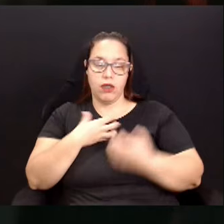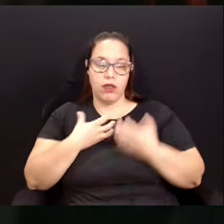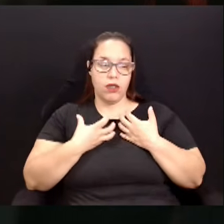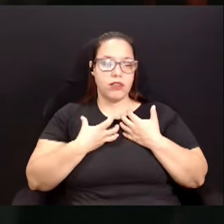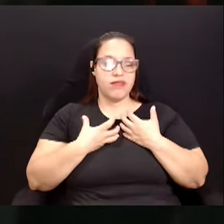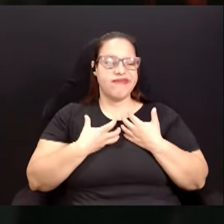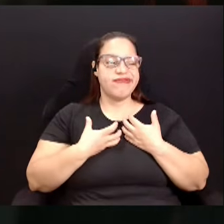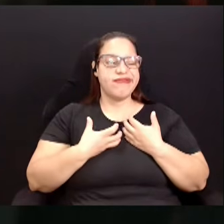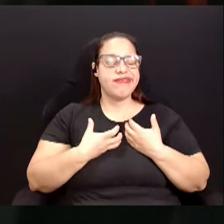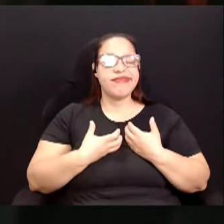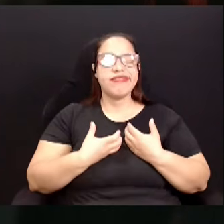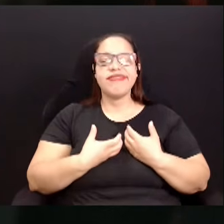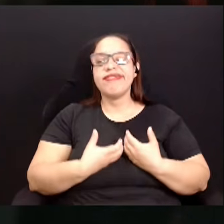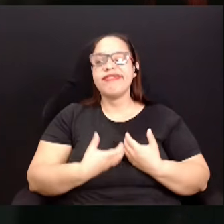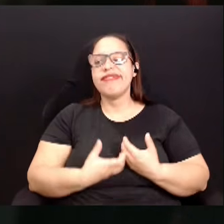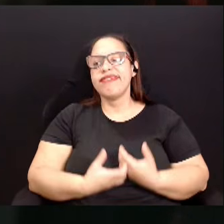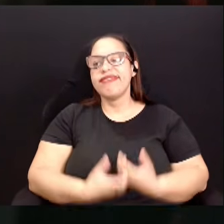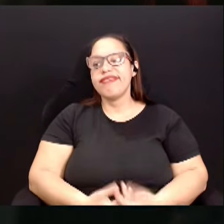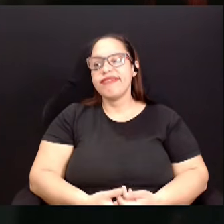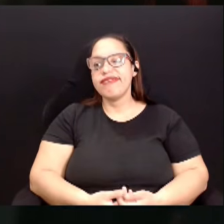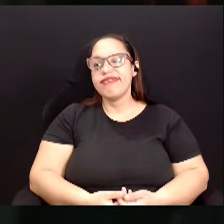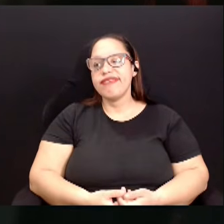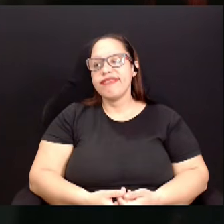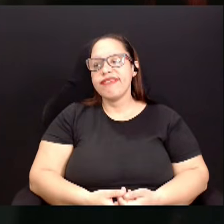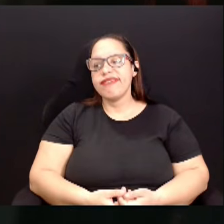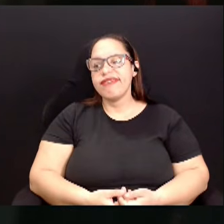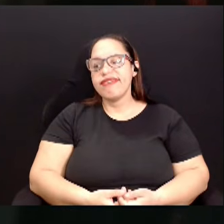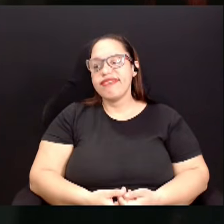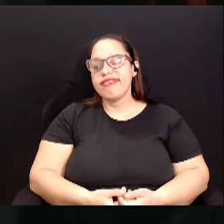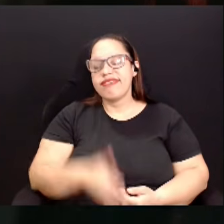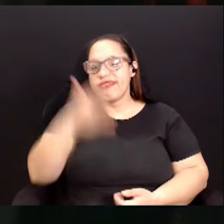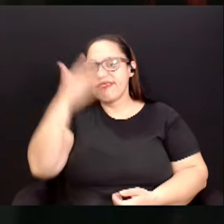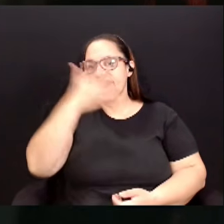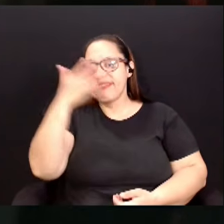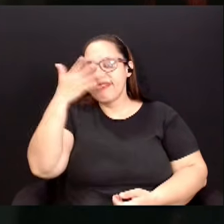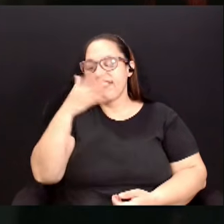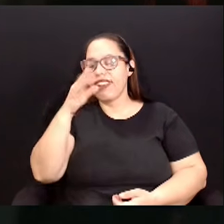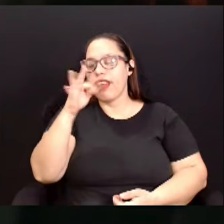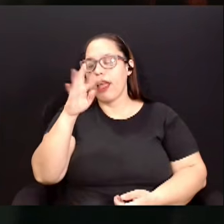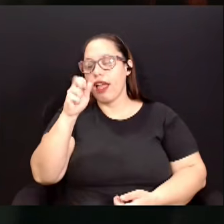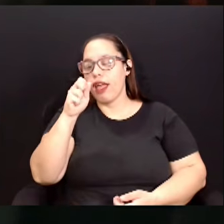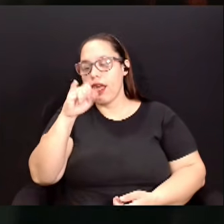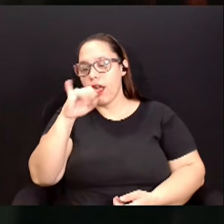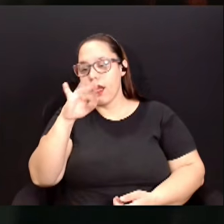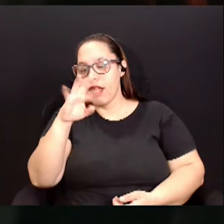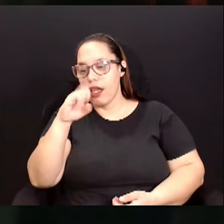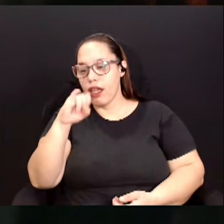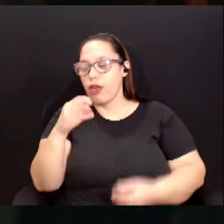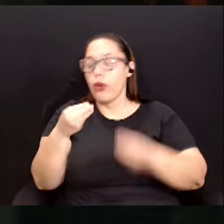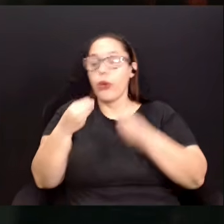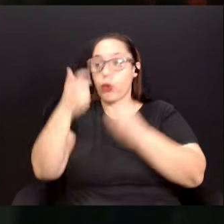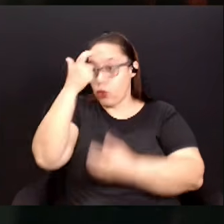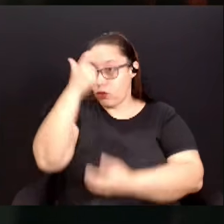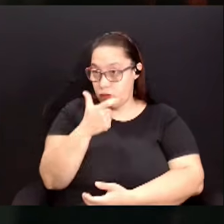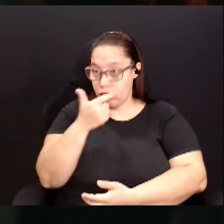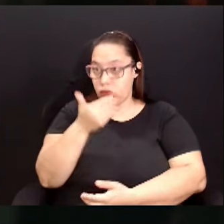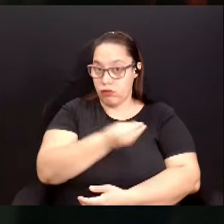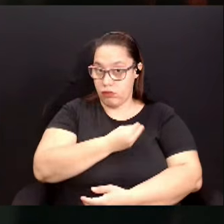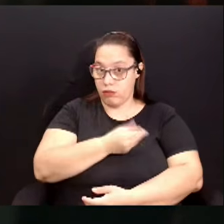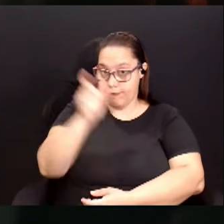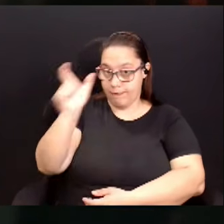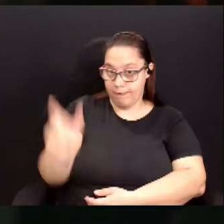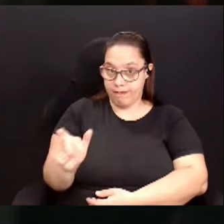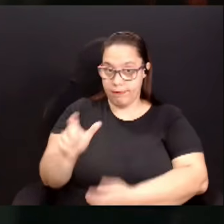de invisibilidade. Então, Tati, como que eu, que convivo com uma pessoa que sequestra a